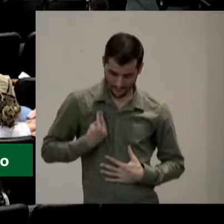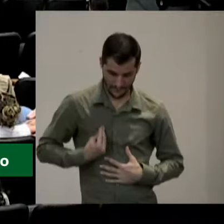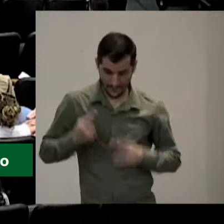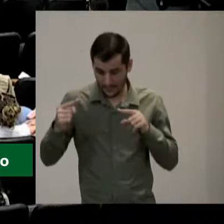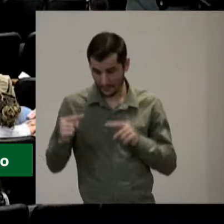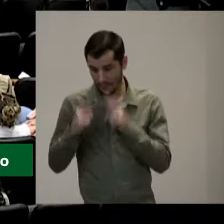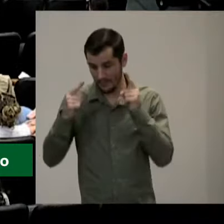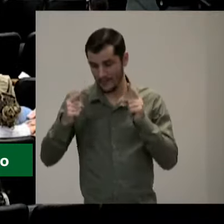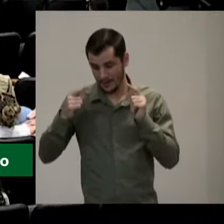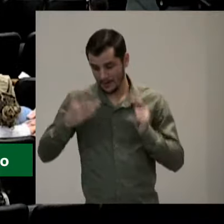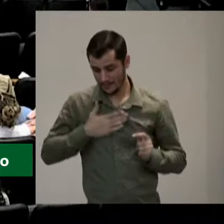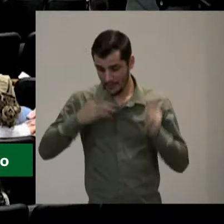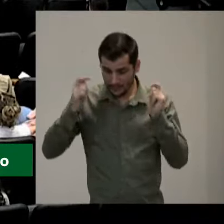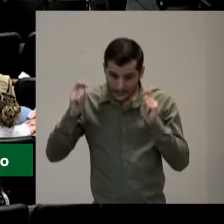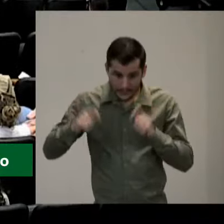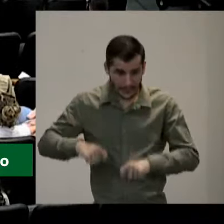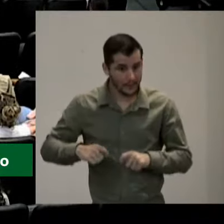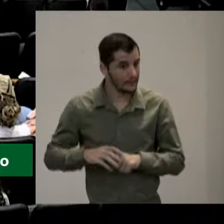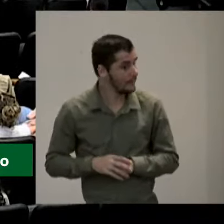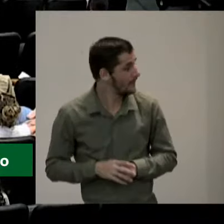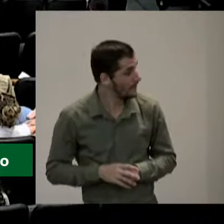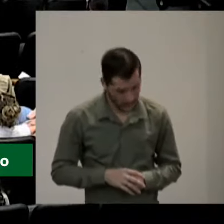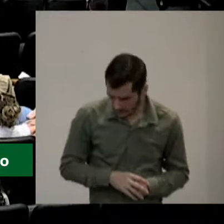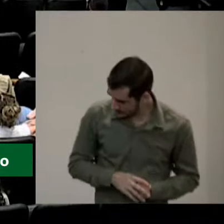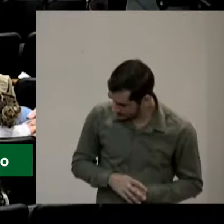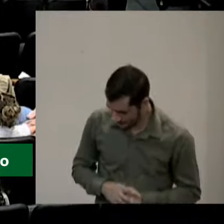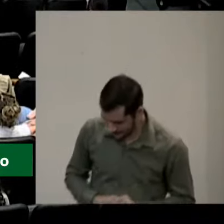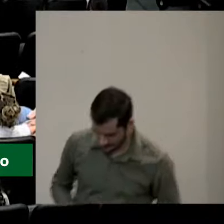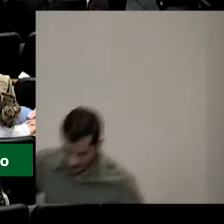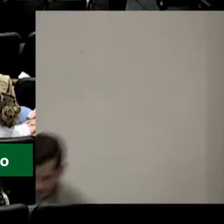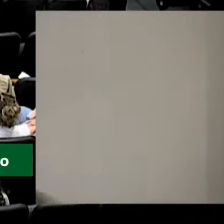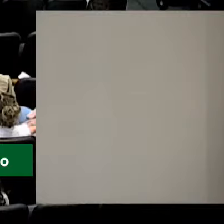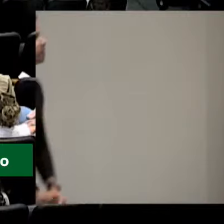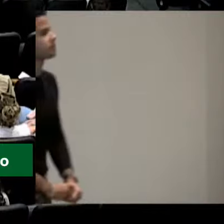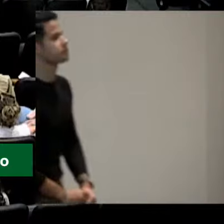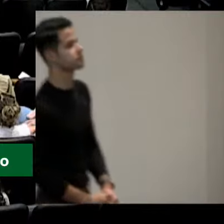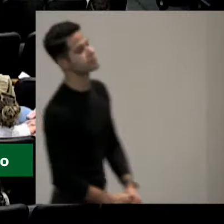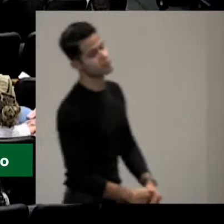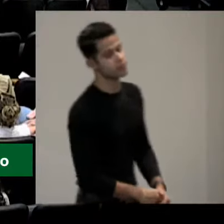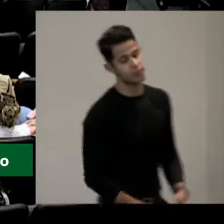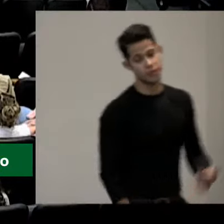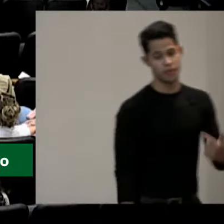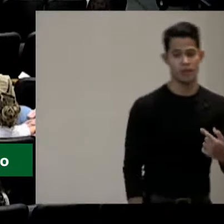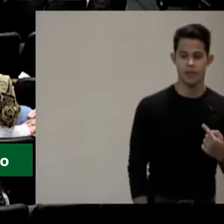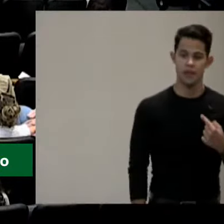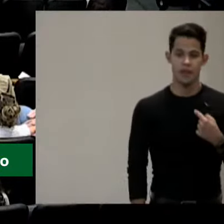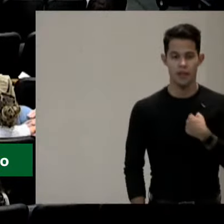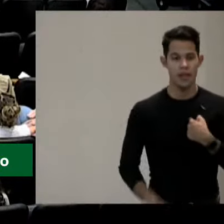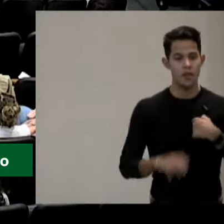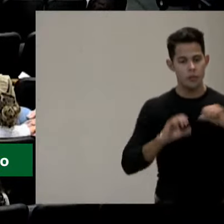minhas condições, sabe? E eu estou lutando para isso, eu não estou esperando que vocês tragam isso para